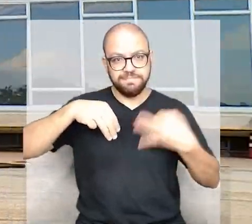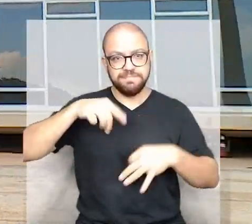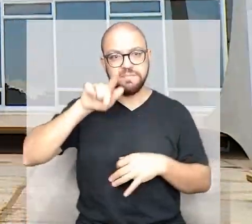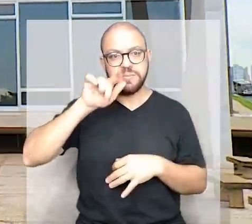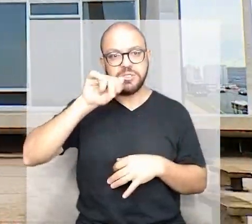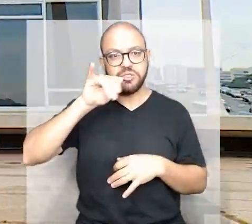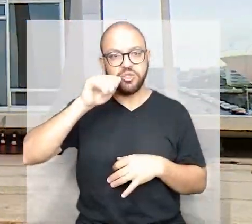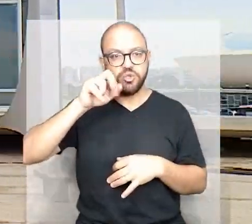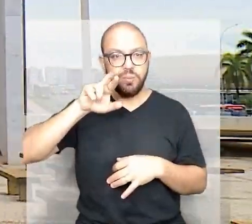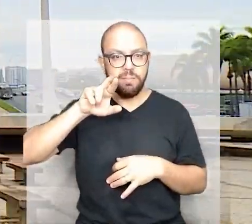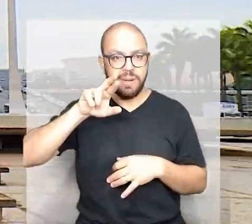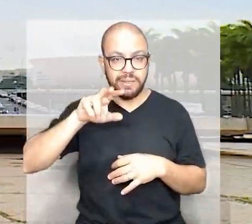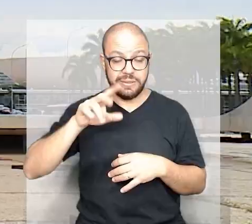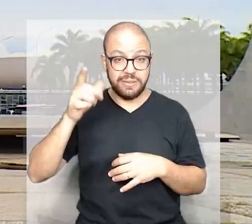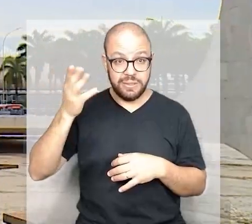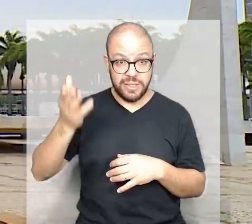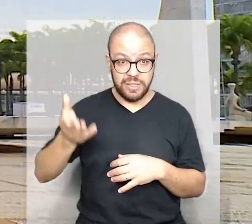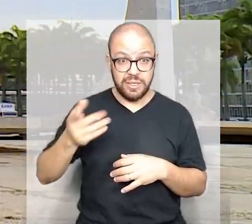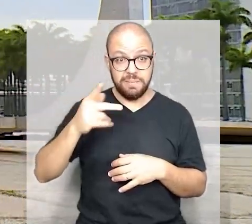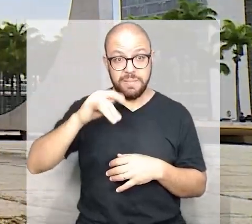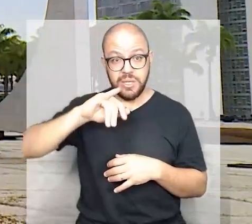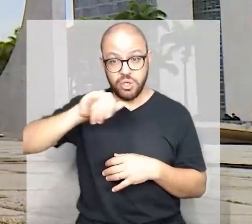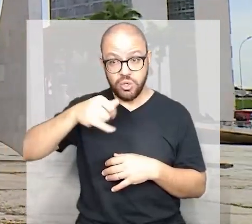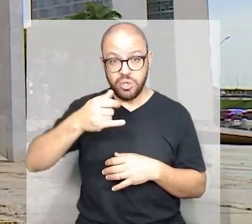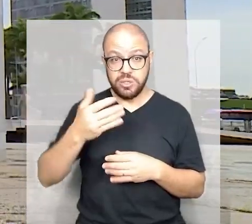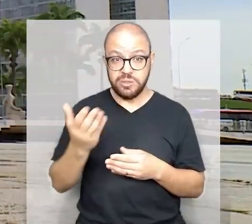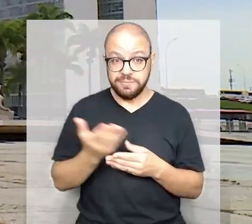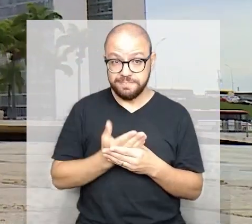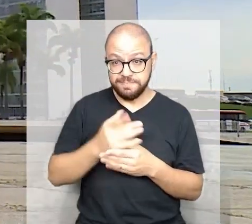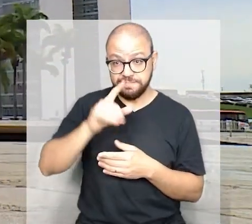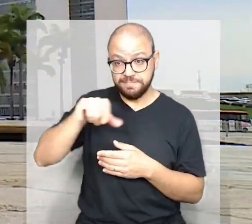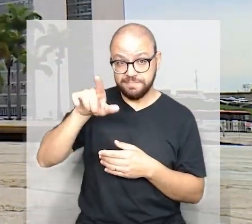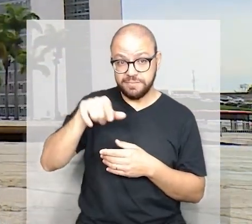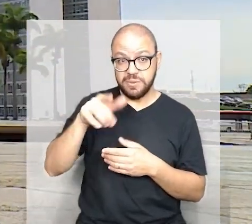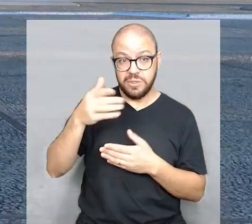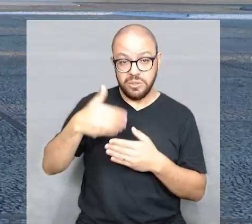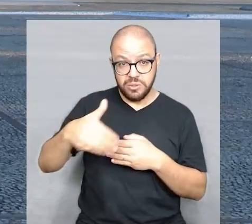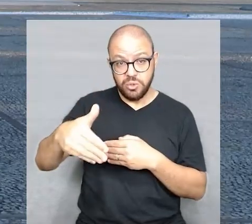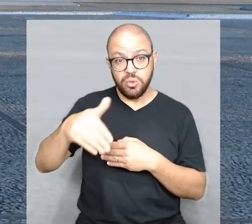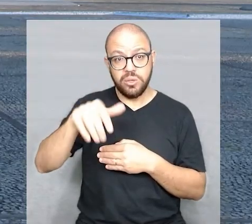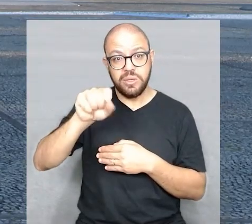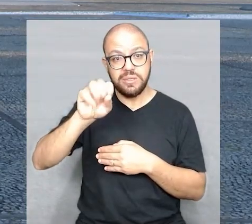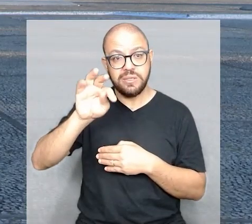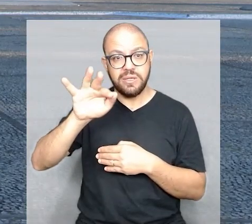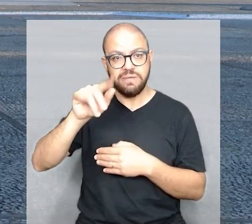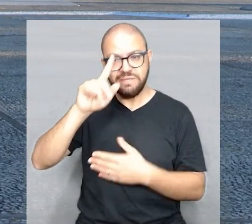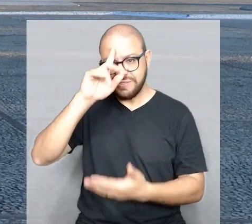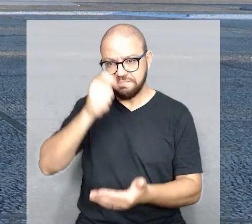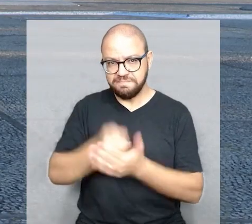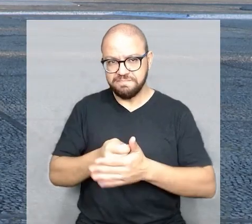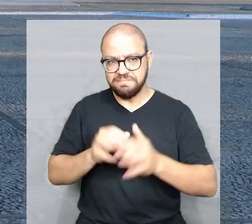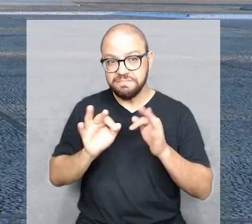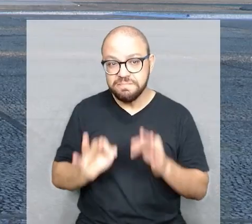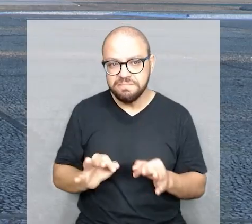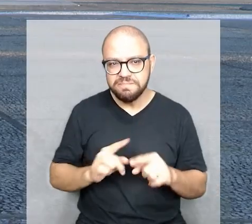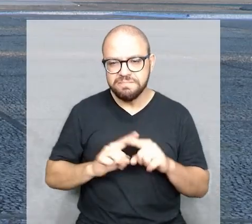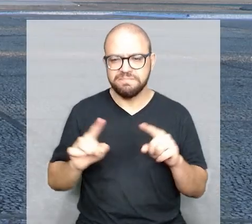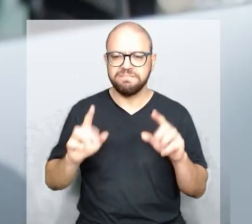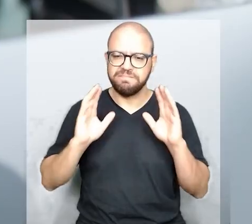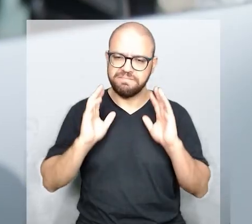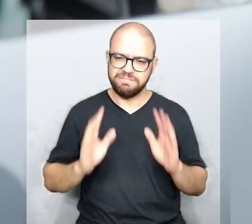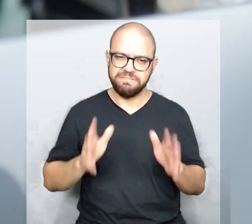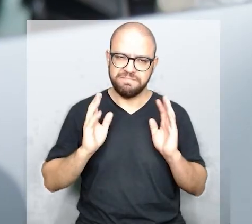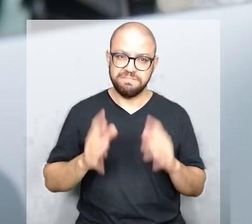Mendes suspendeu nacionalmente os processos sobre a legalidade da pejotização, enquanto o STF decide de vez sobre o